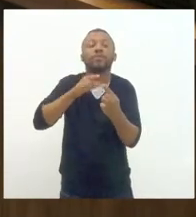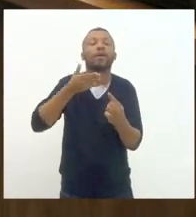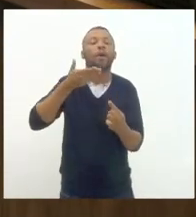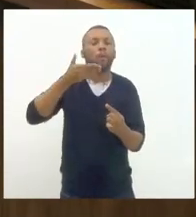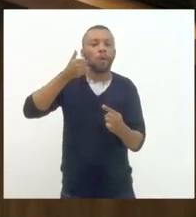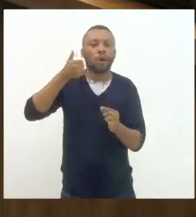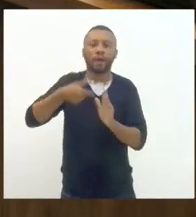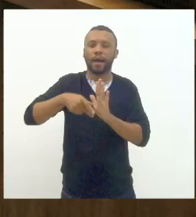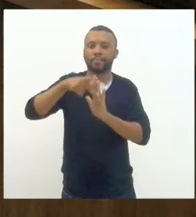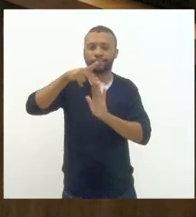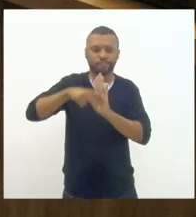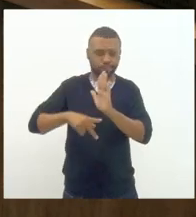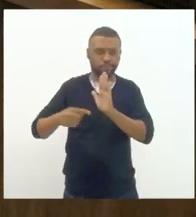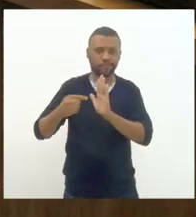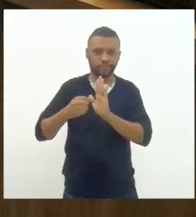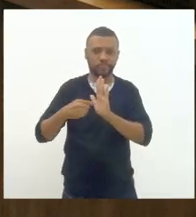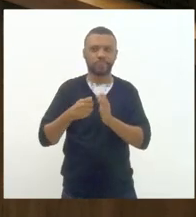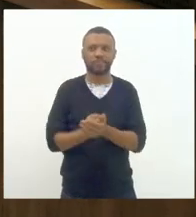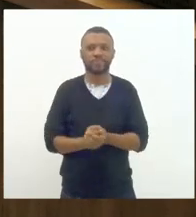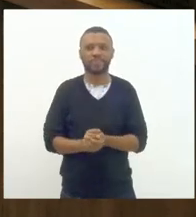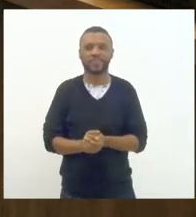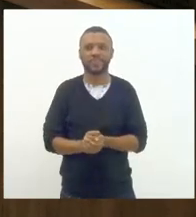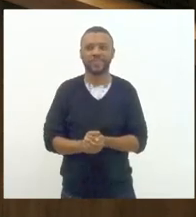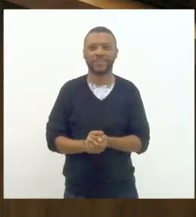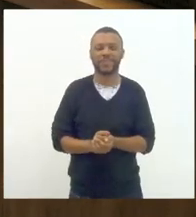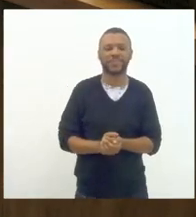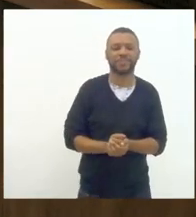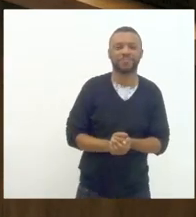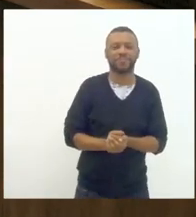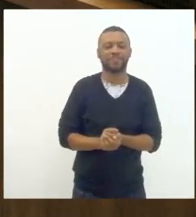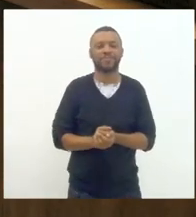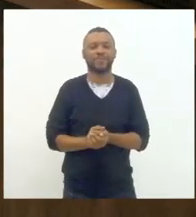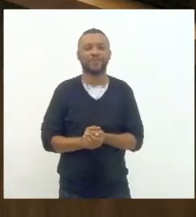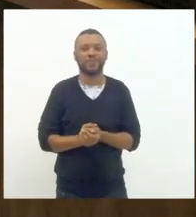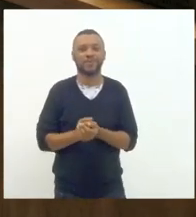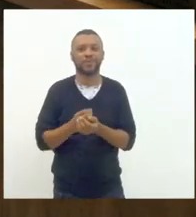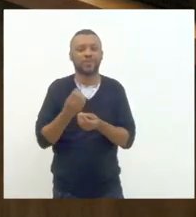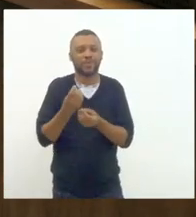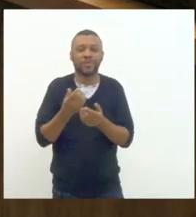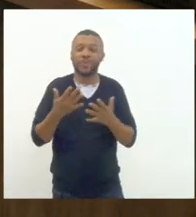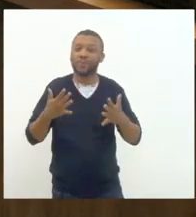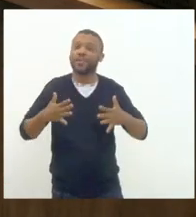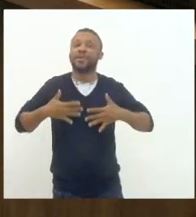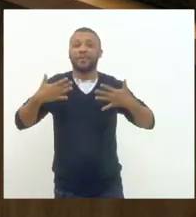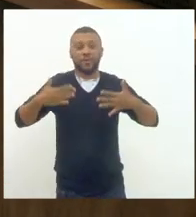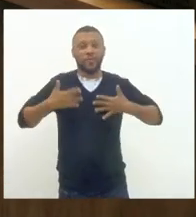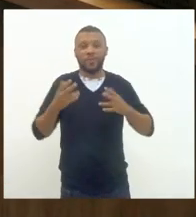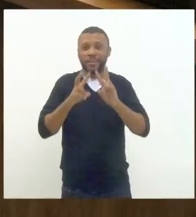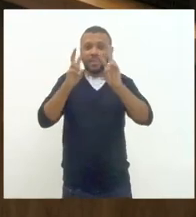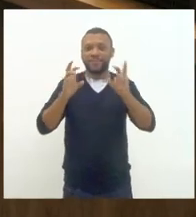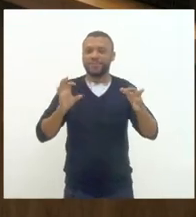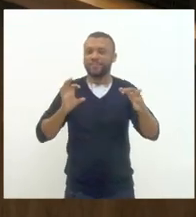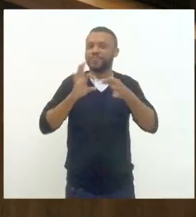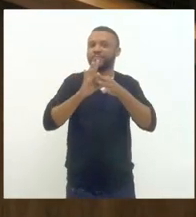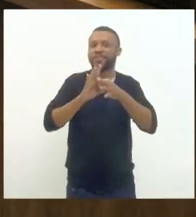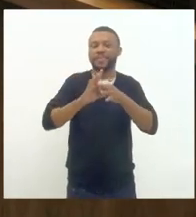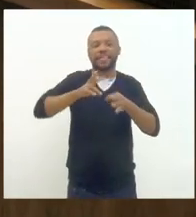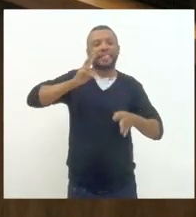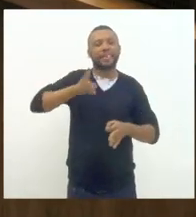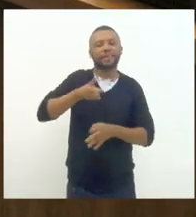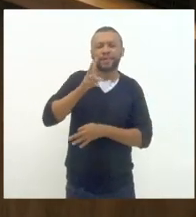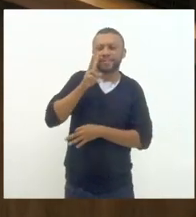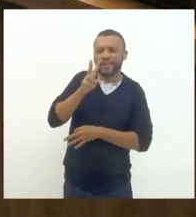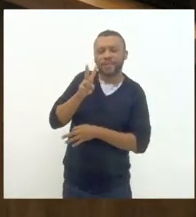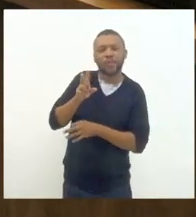aperfeiçoamento do projeto, deputada. Como sou uma bastante entusiasta do tema, toda vez que vejo um projeto